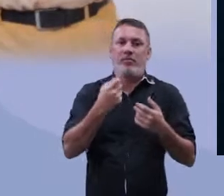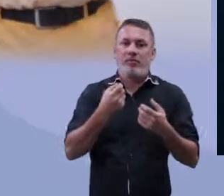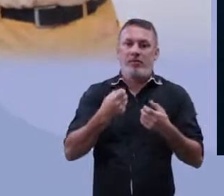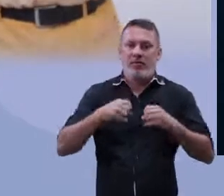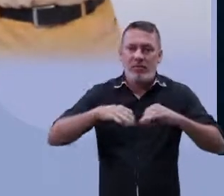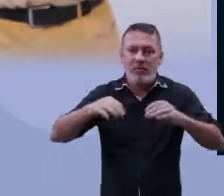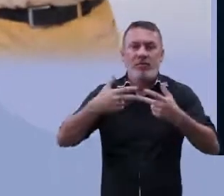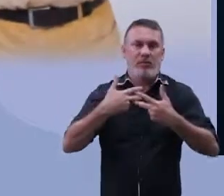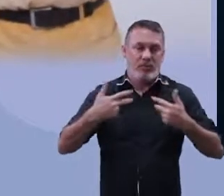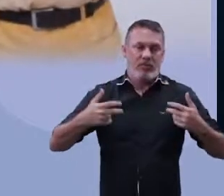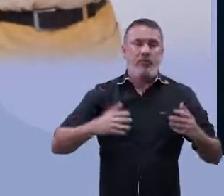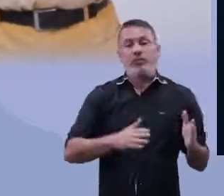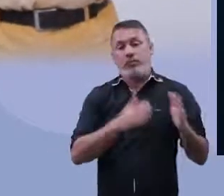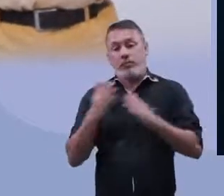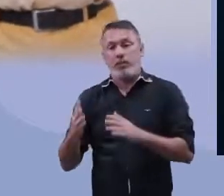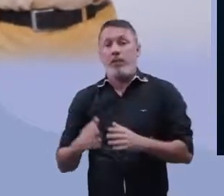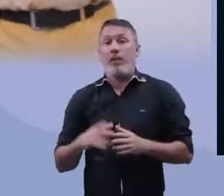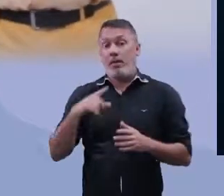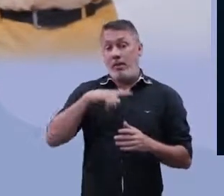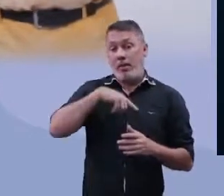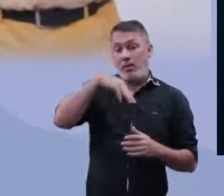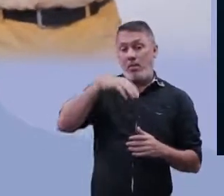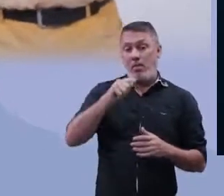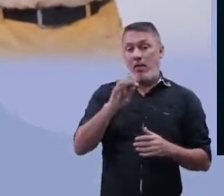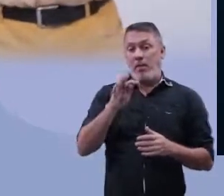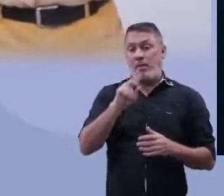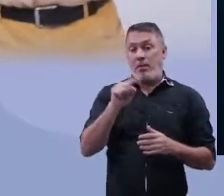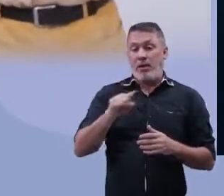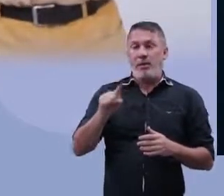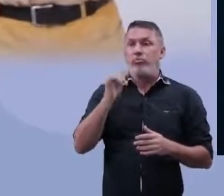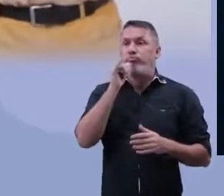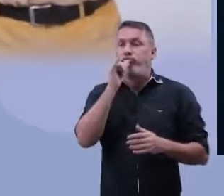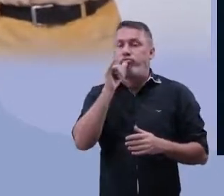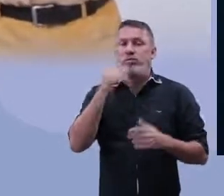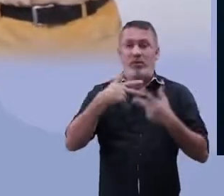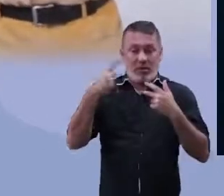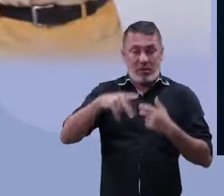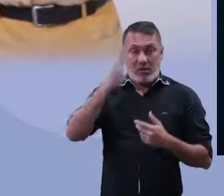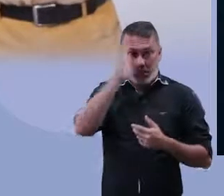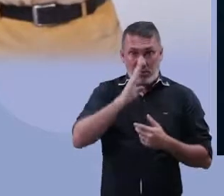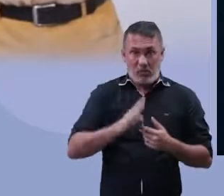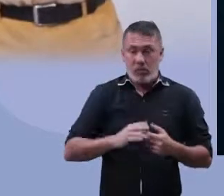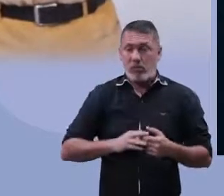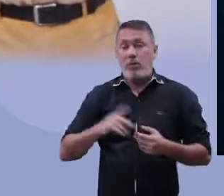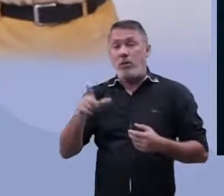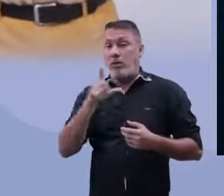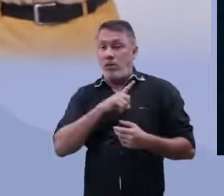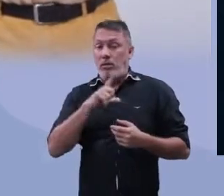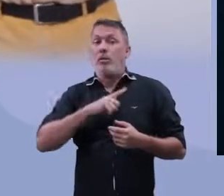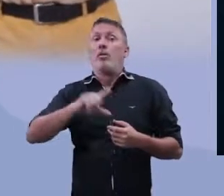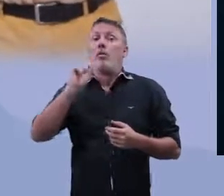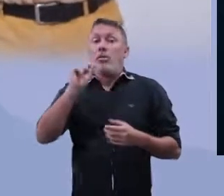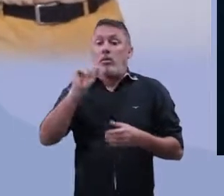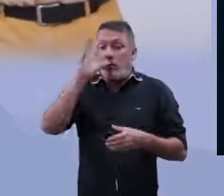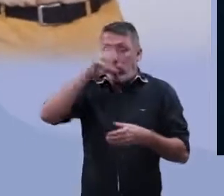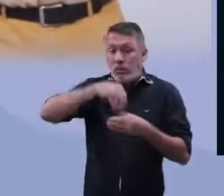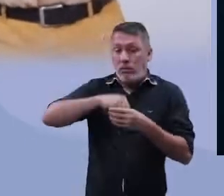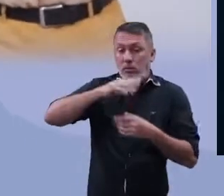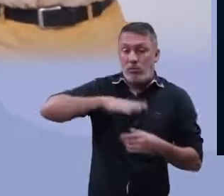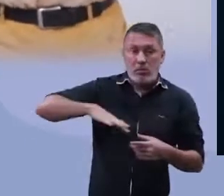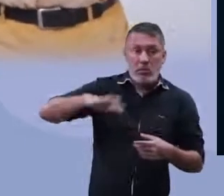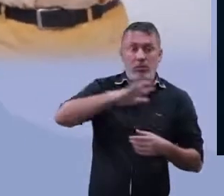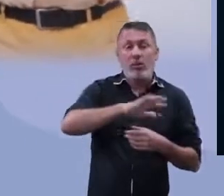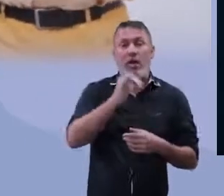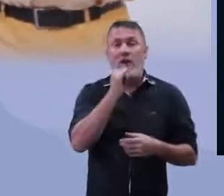Então, quando nós falamos da matriz energética brasileira, né, o Brasil ele vai ter, né, dentro da questão das